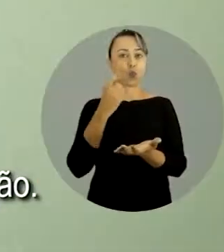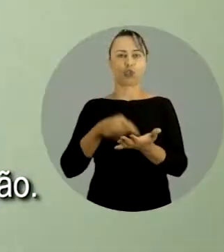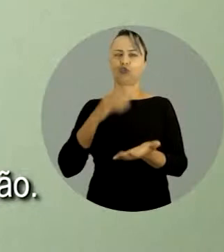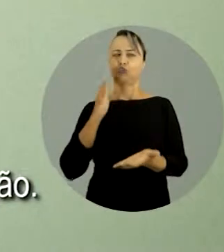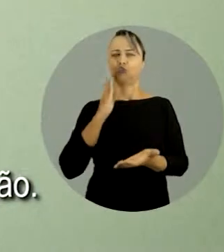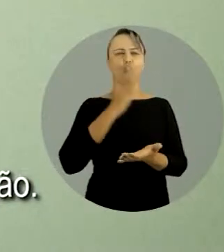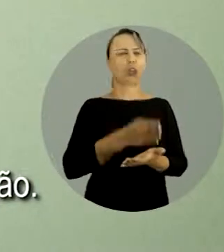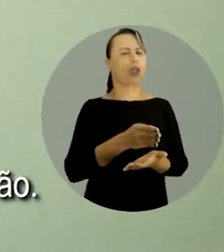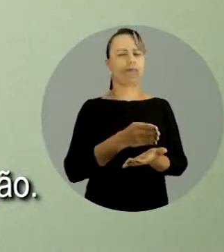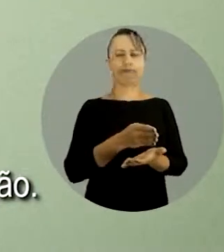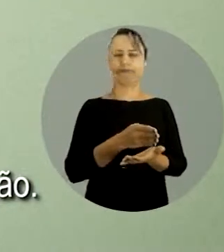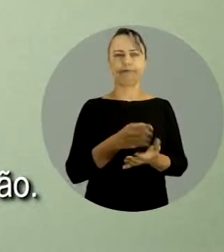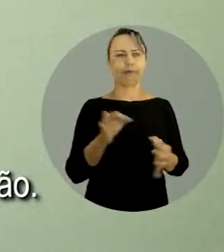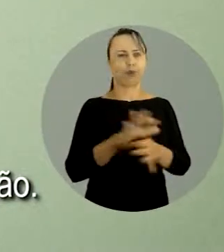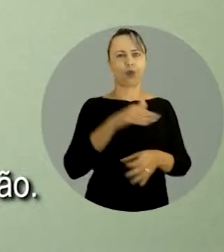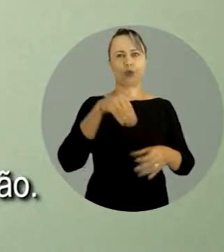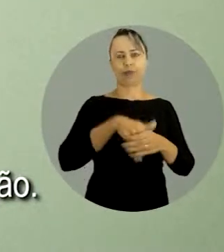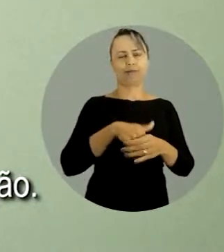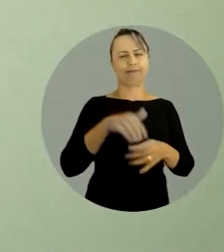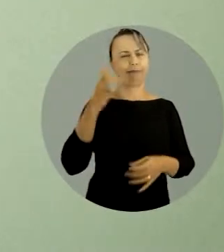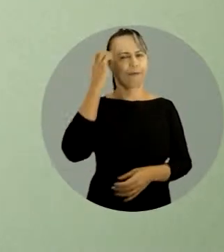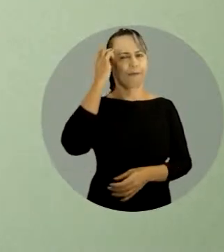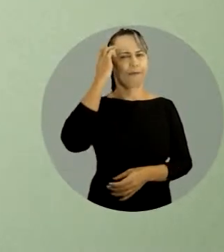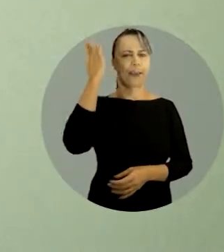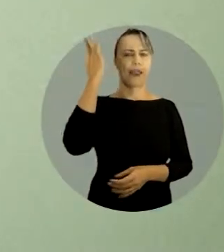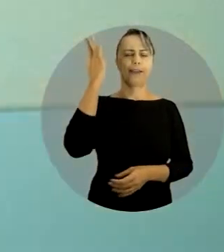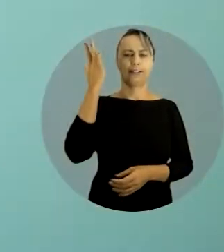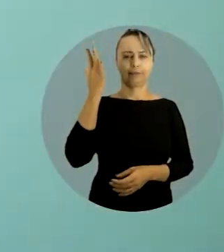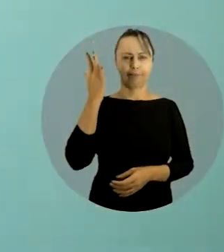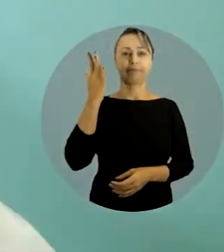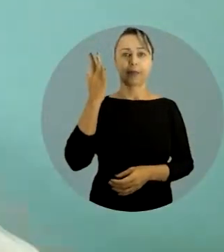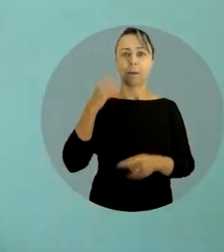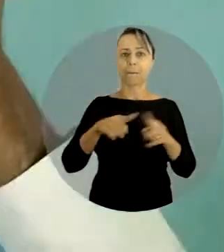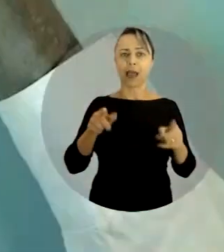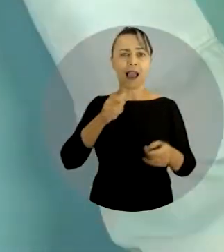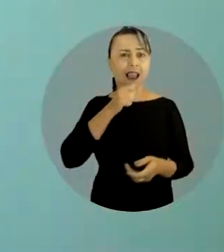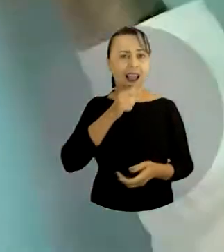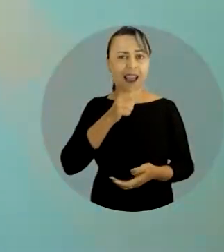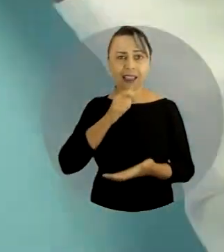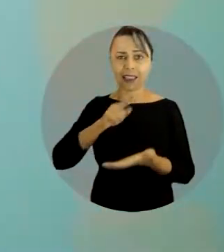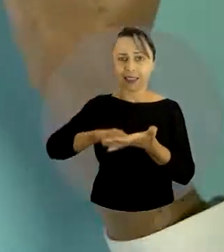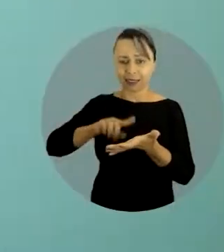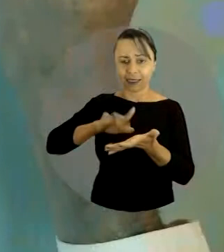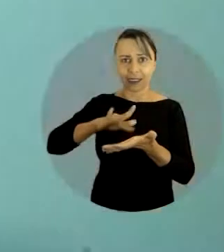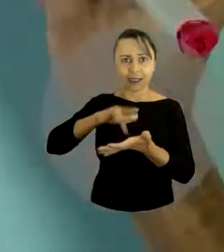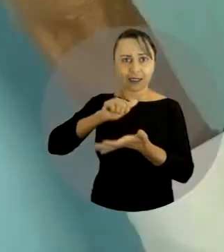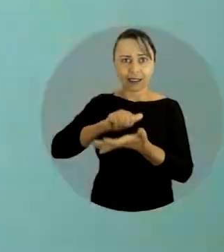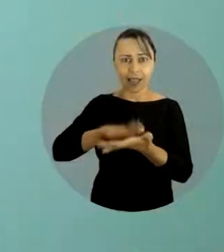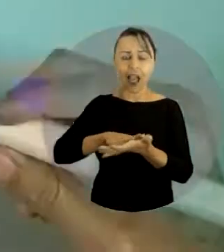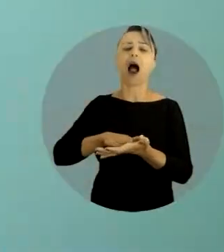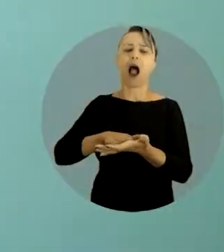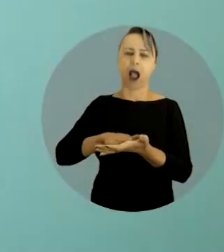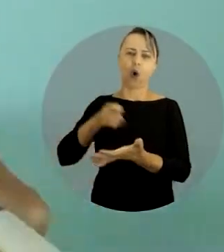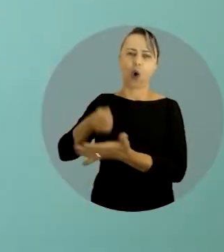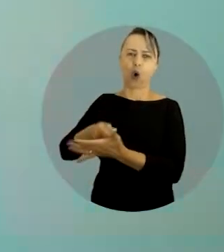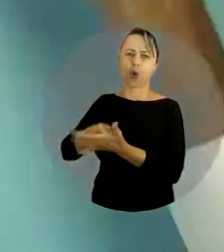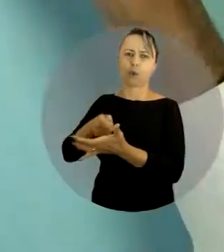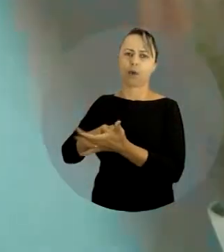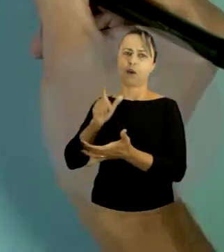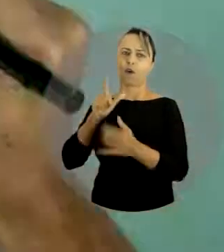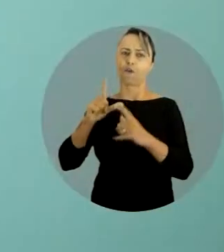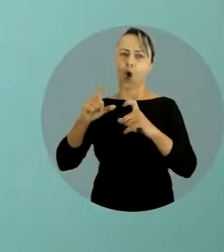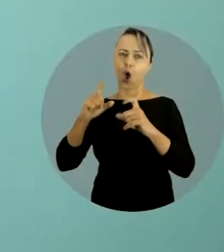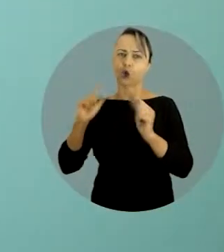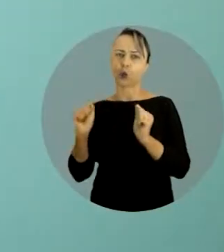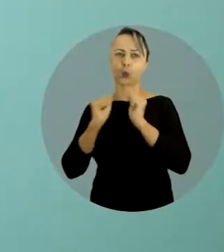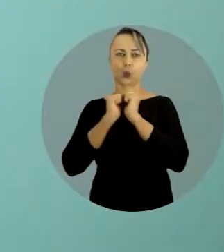nem precisa levar outro documento no dia da eleição. Muito mais prático. Mas se você ainda não fez a biometria, seu título precisa ser usado